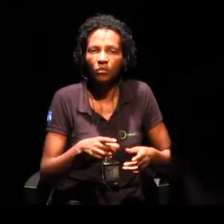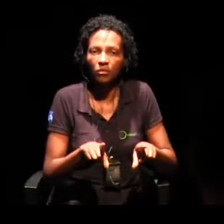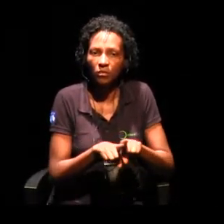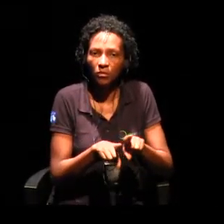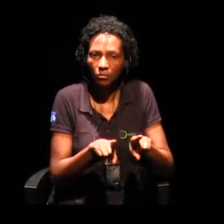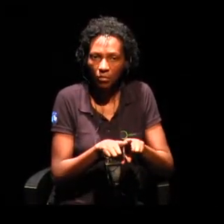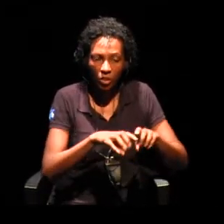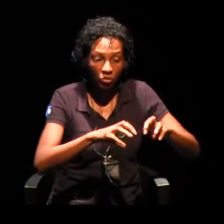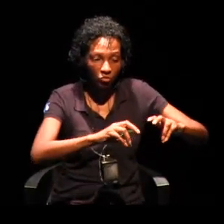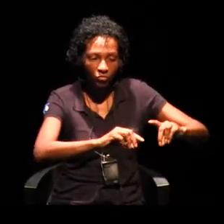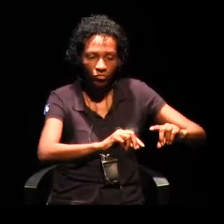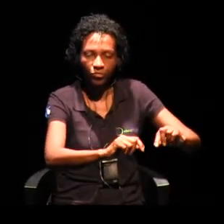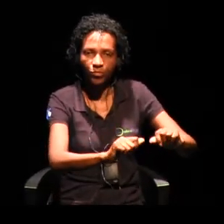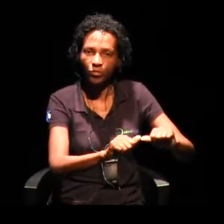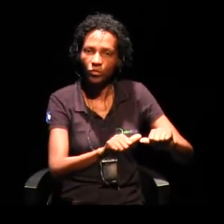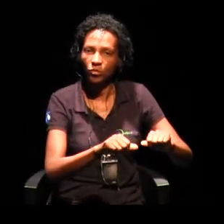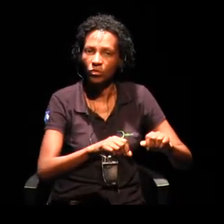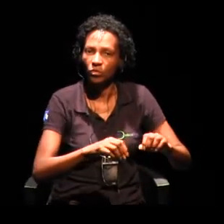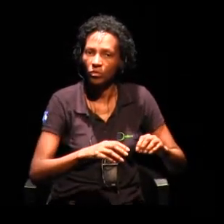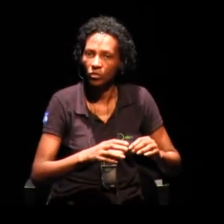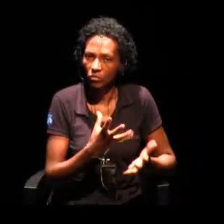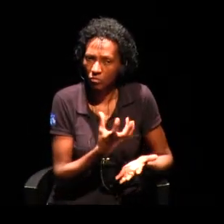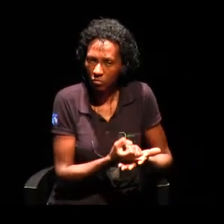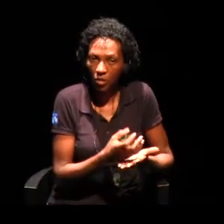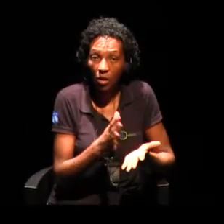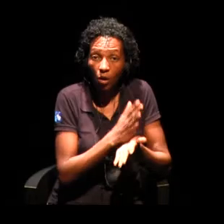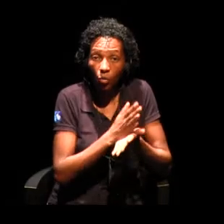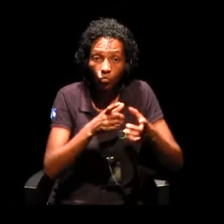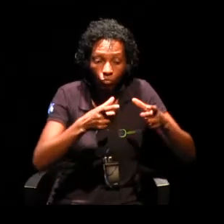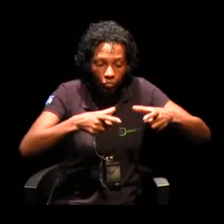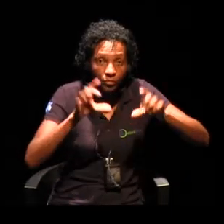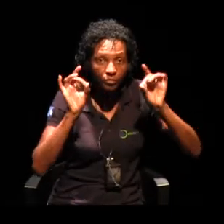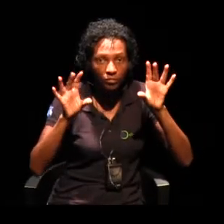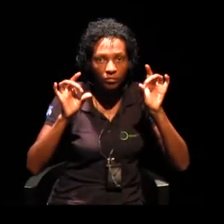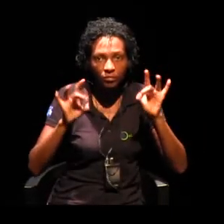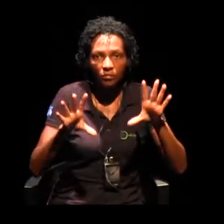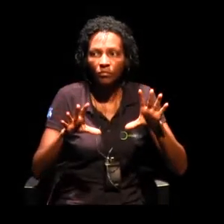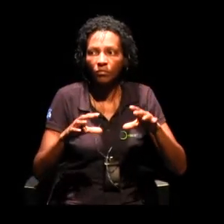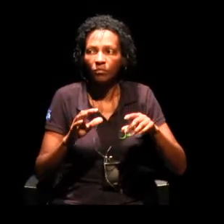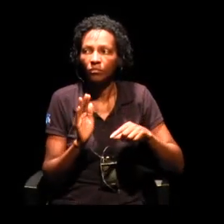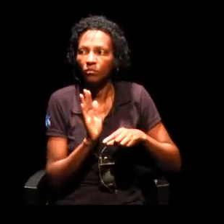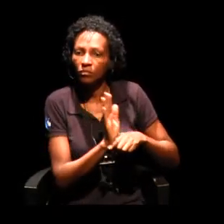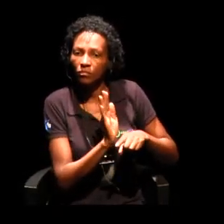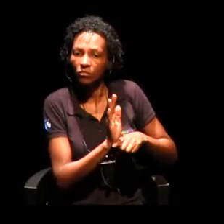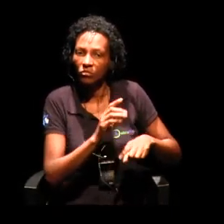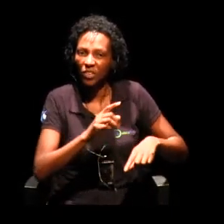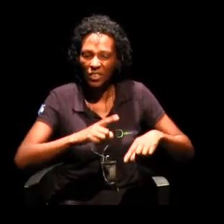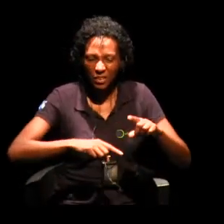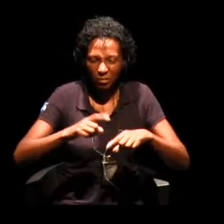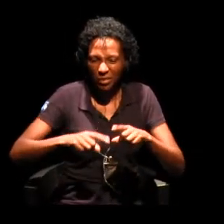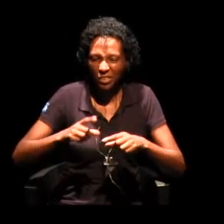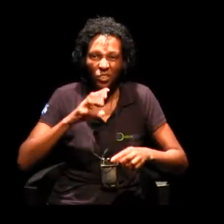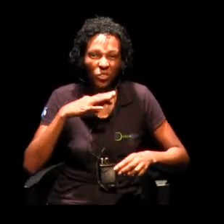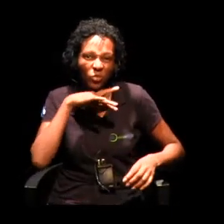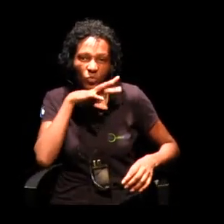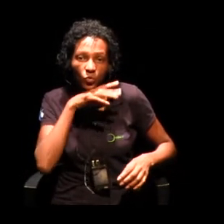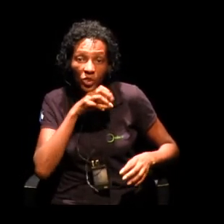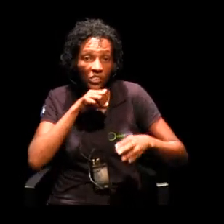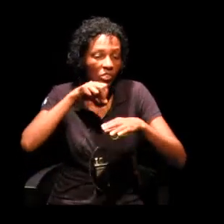são absorvidos por esse solo. São lugares especiais para que